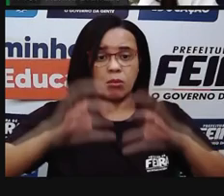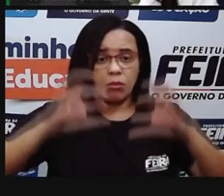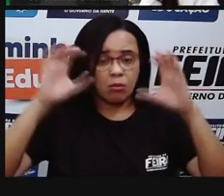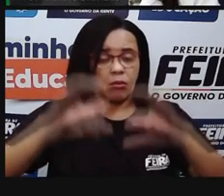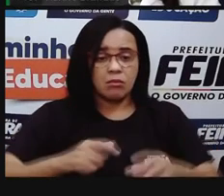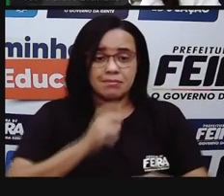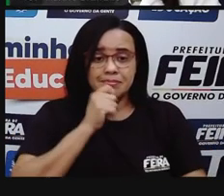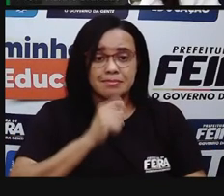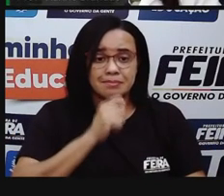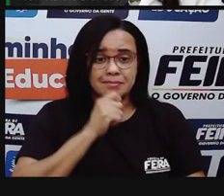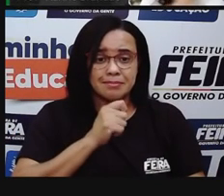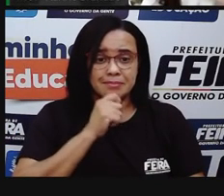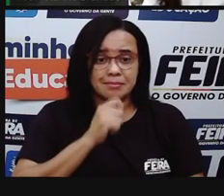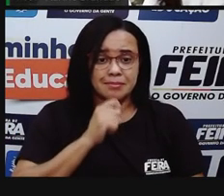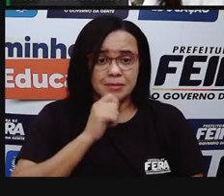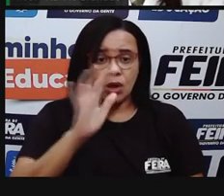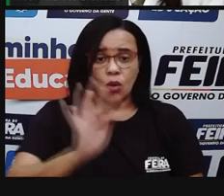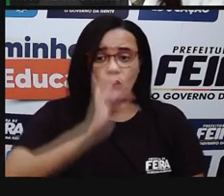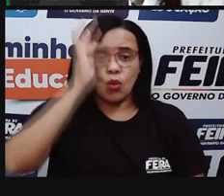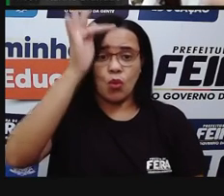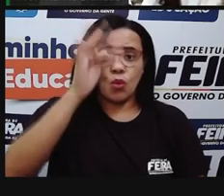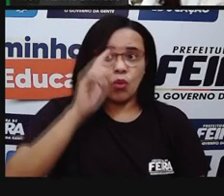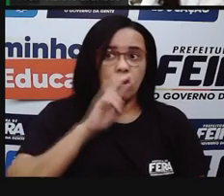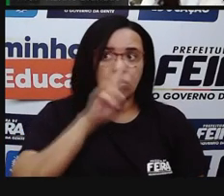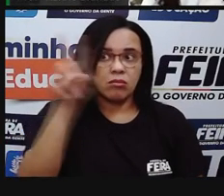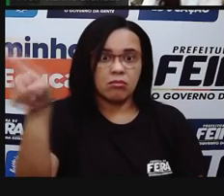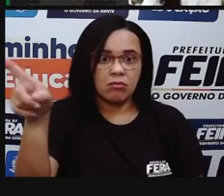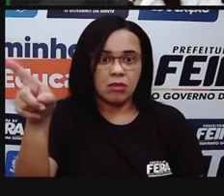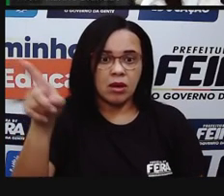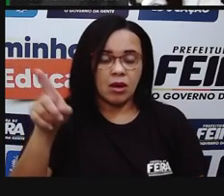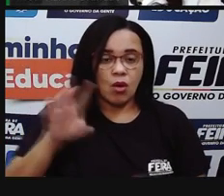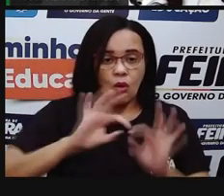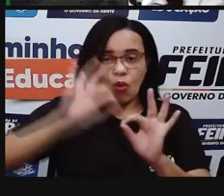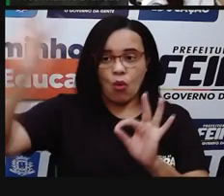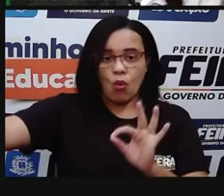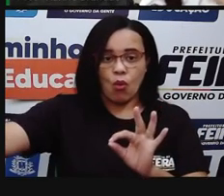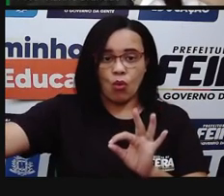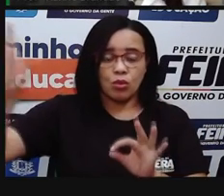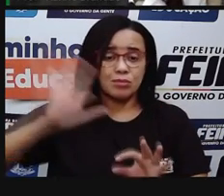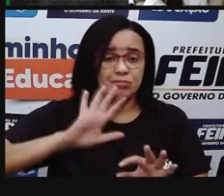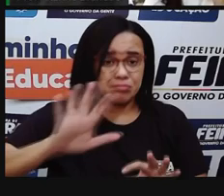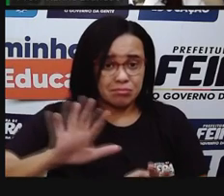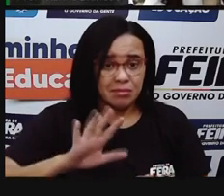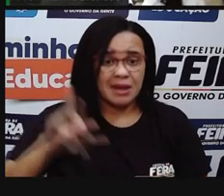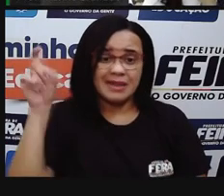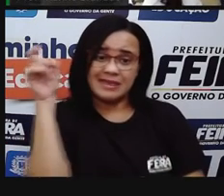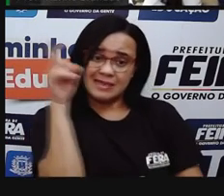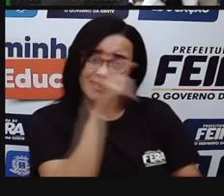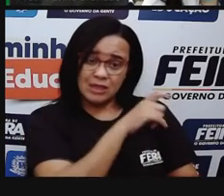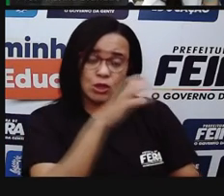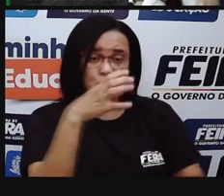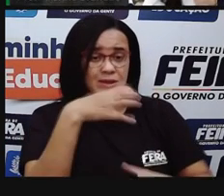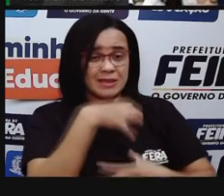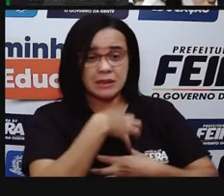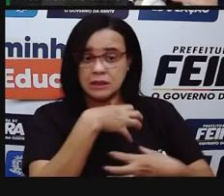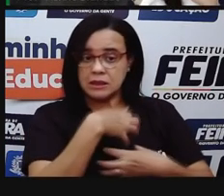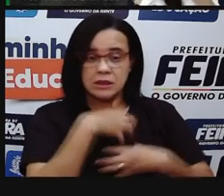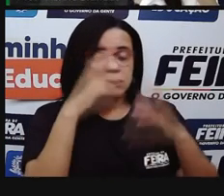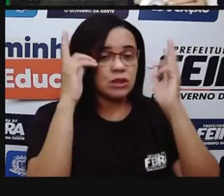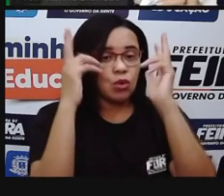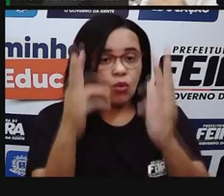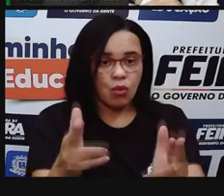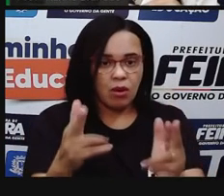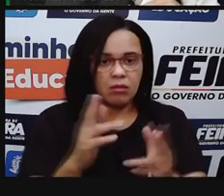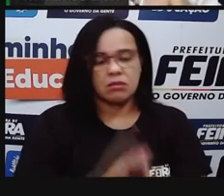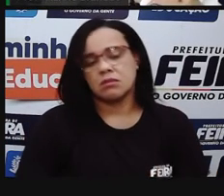vou sentir os efeitos. Mas está tão longe de mim, está tão separado. Pois é, para que a gente comece a cada vez mais lembrar